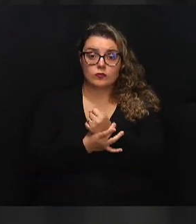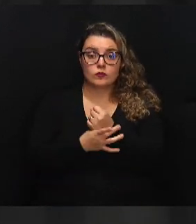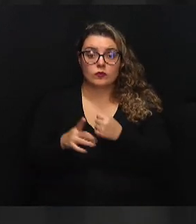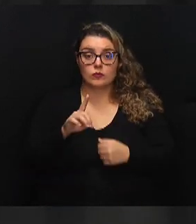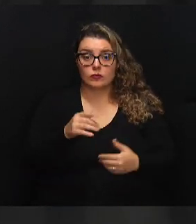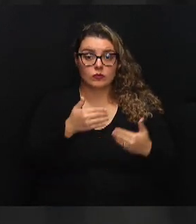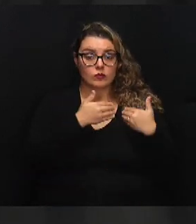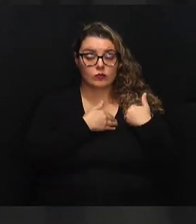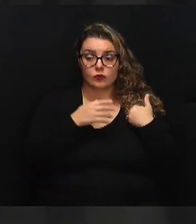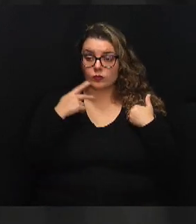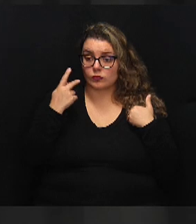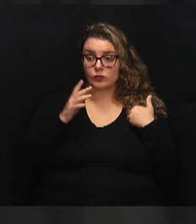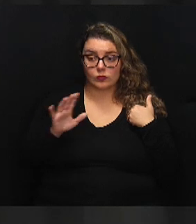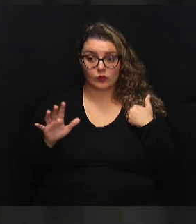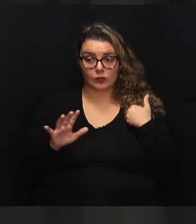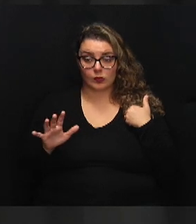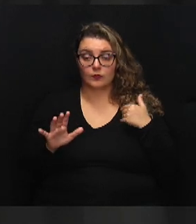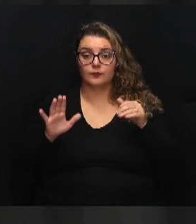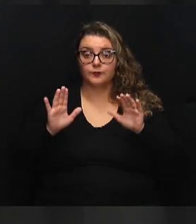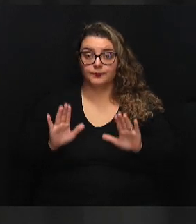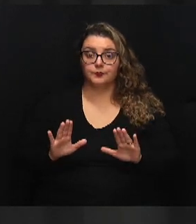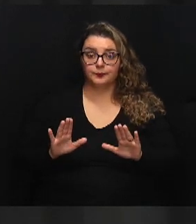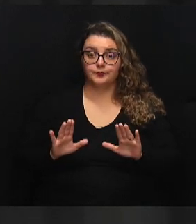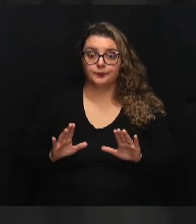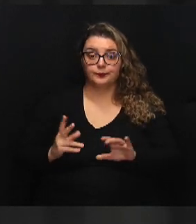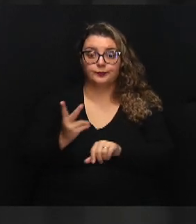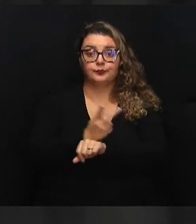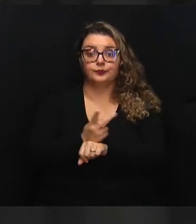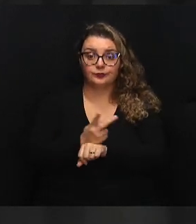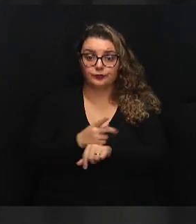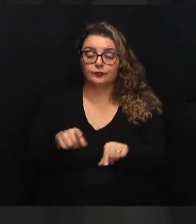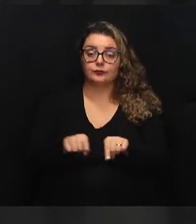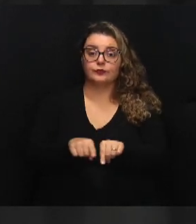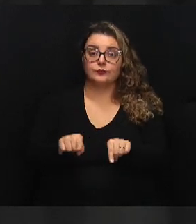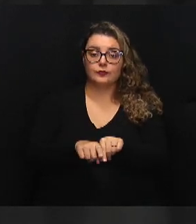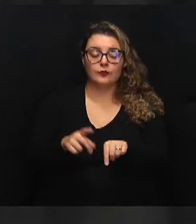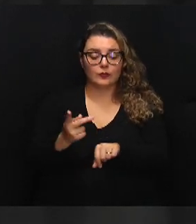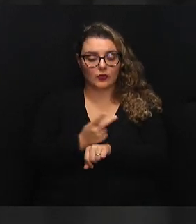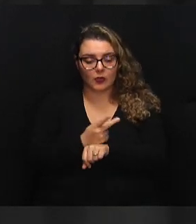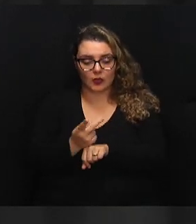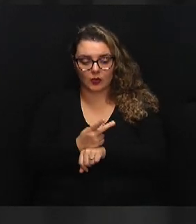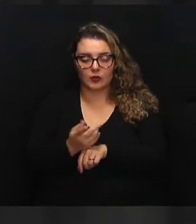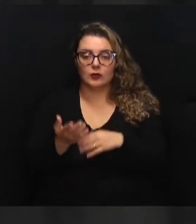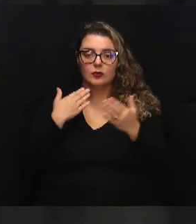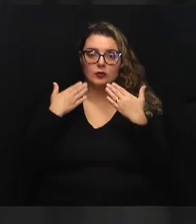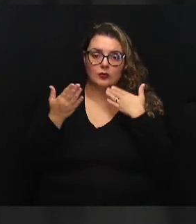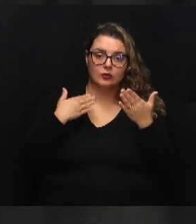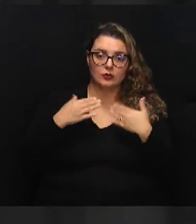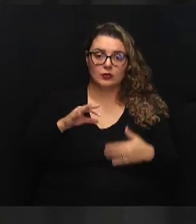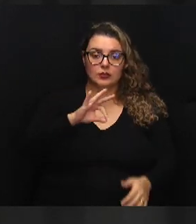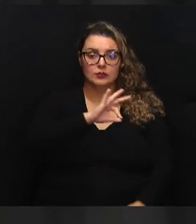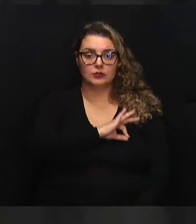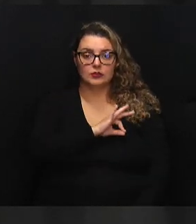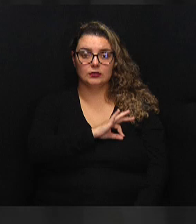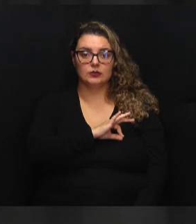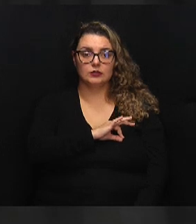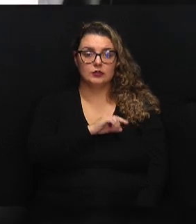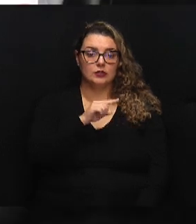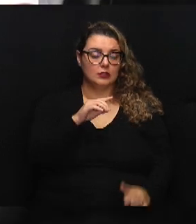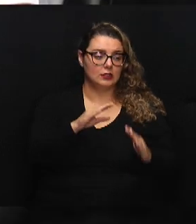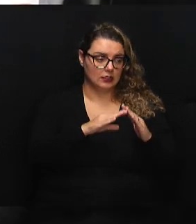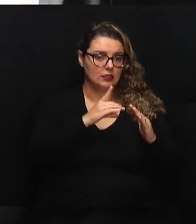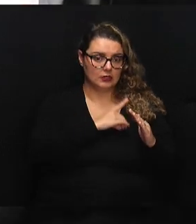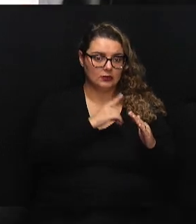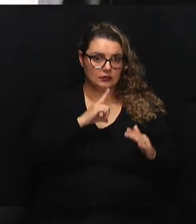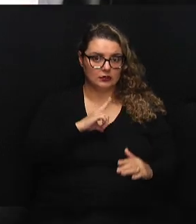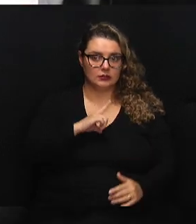responsabilidade do vereador, mas a gente corre atrás também, a gente vai atrás, conversa com o policial, conversa com a... Lá tem delegacia de polícia,